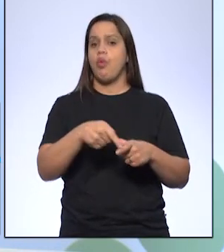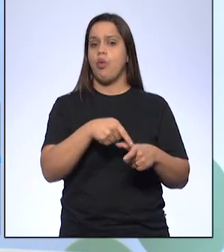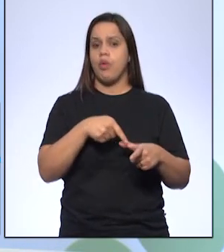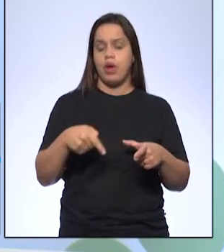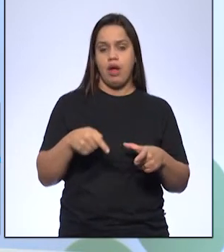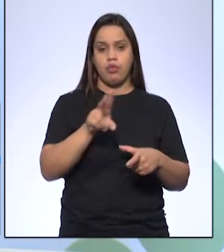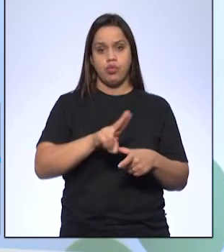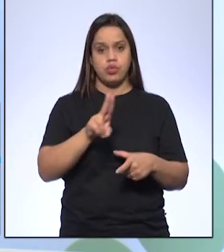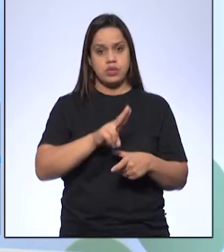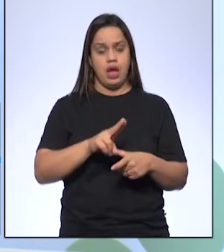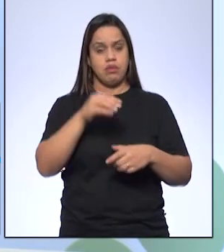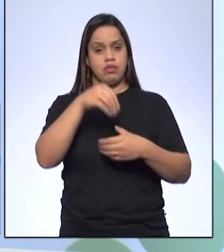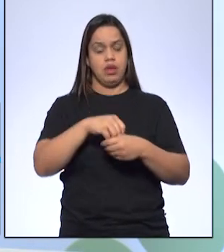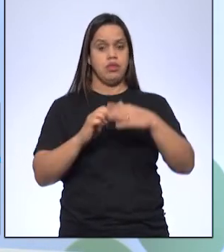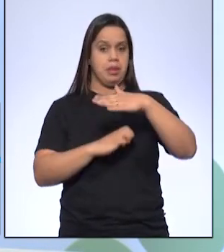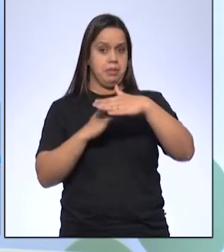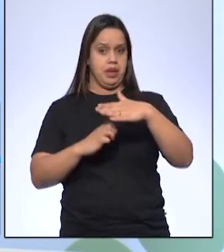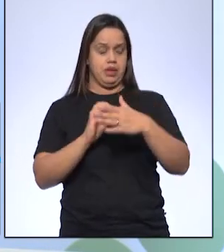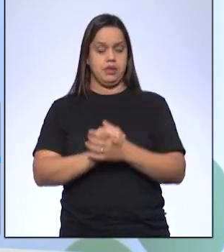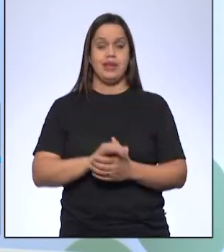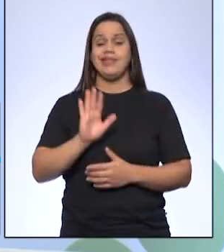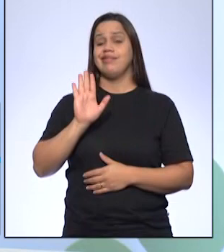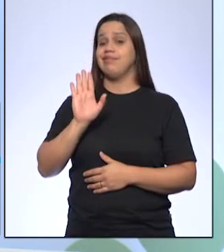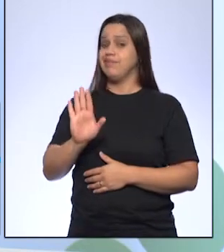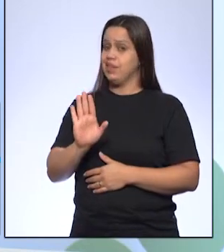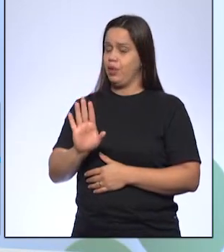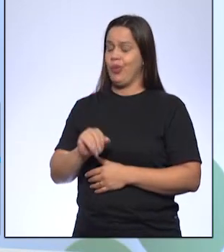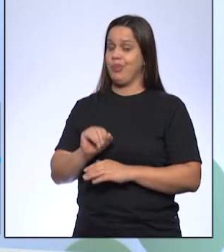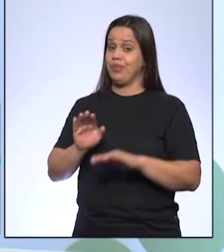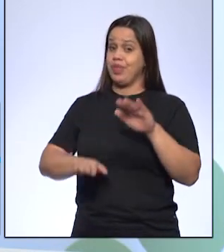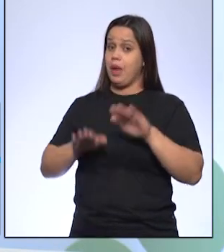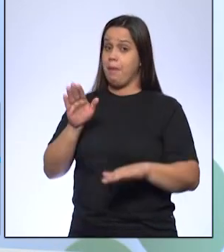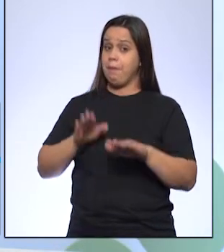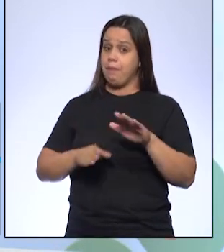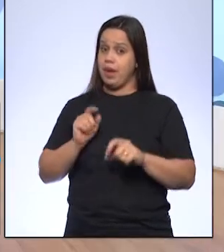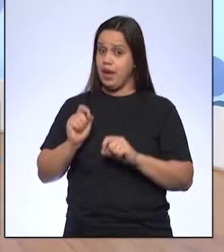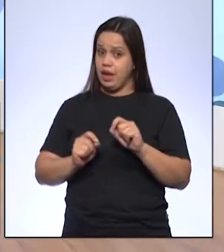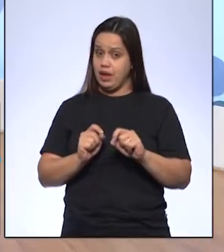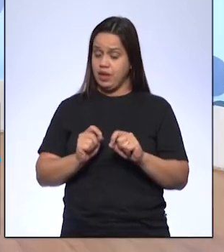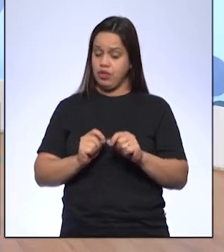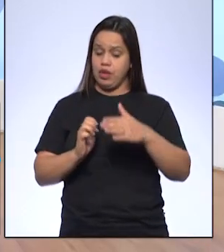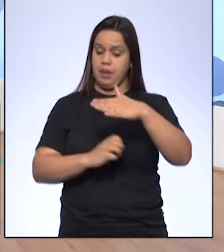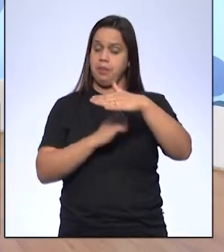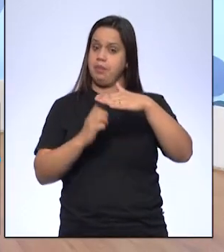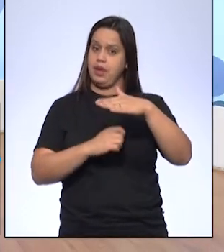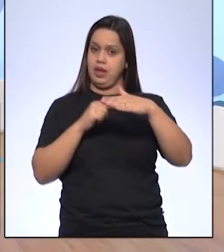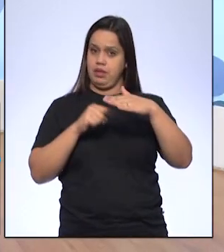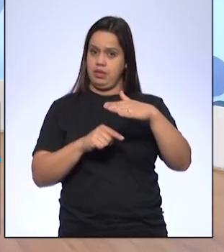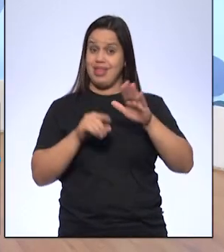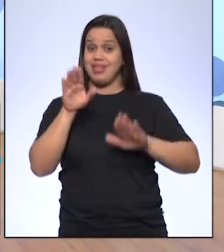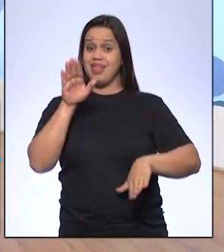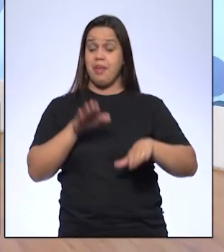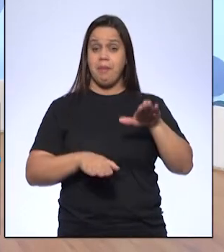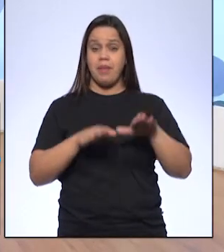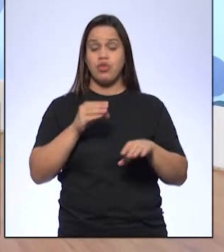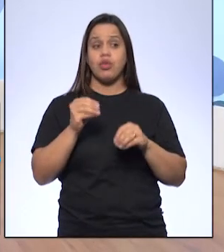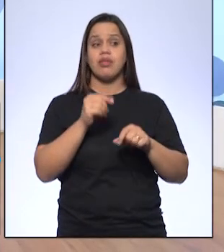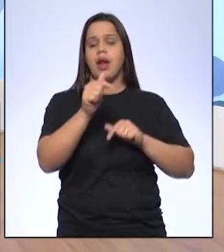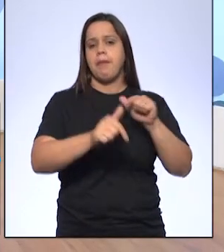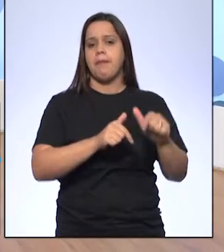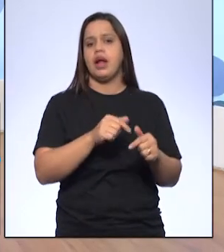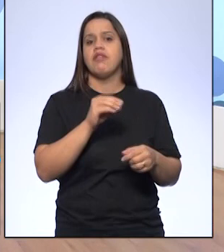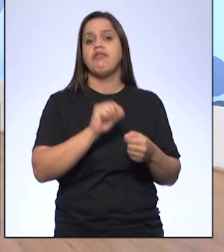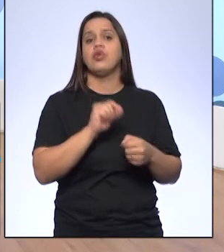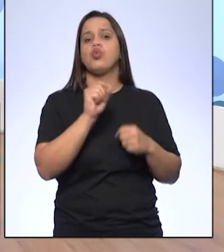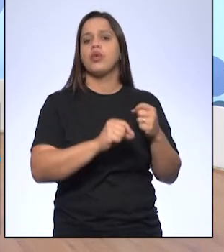Maria Eduarda, na verdade, depende do ramo da empresa. E o como quer apresentar, né? Exatamente. E como ele